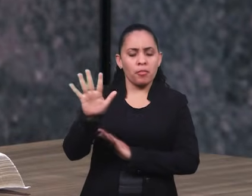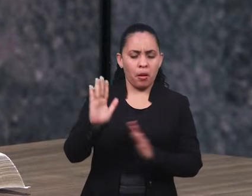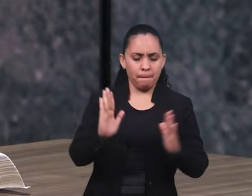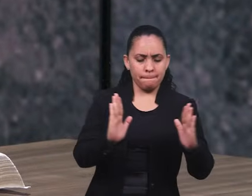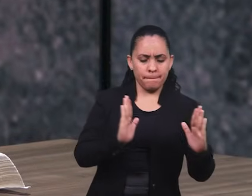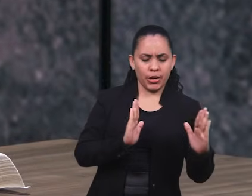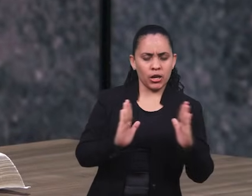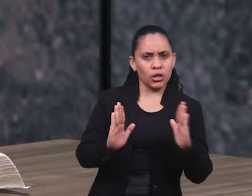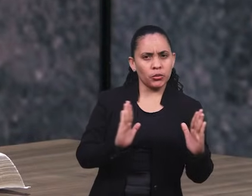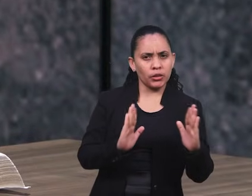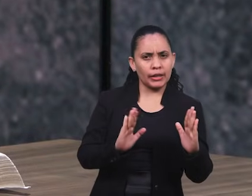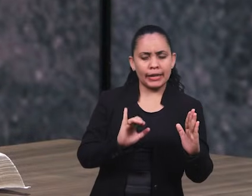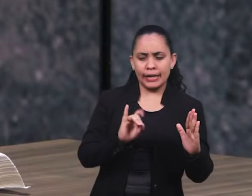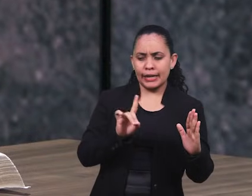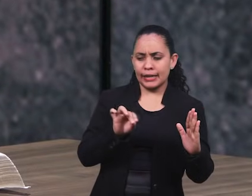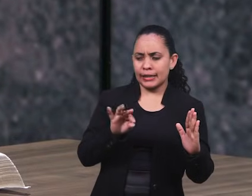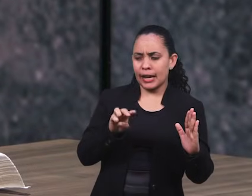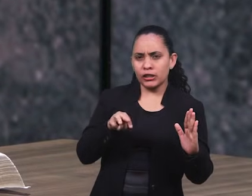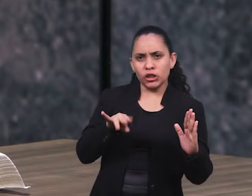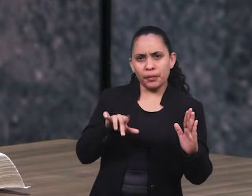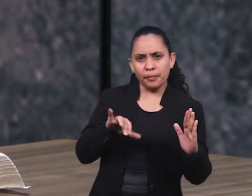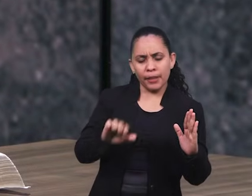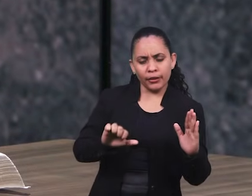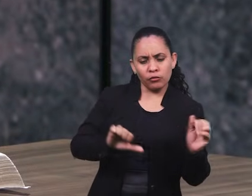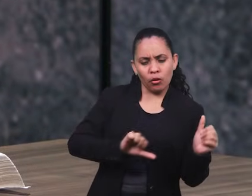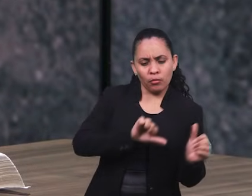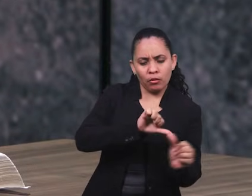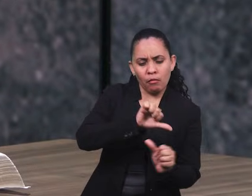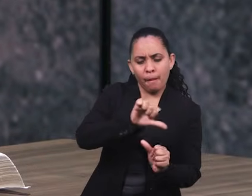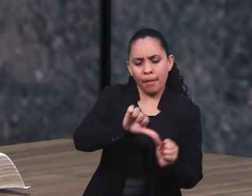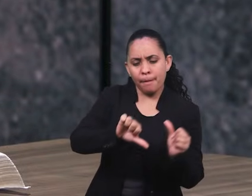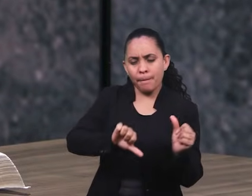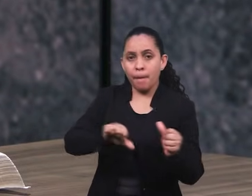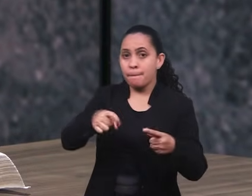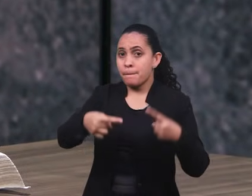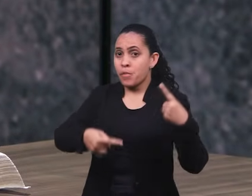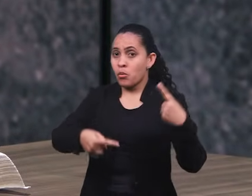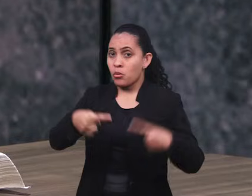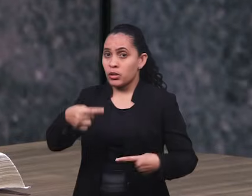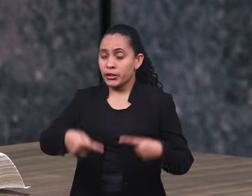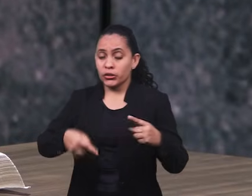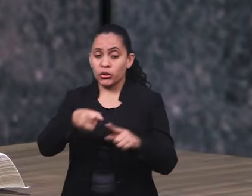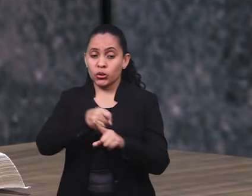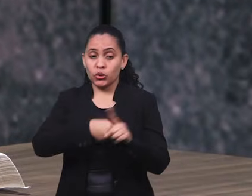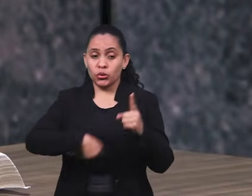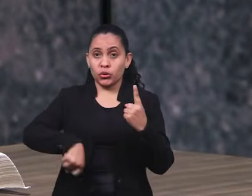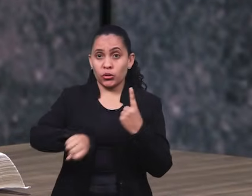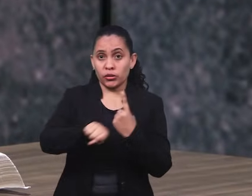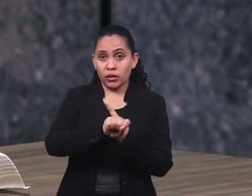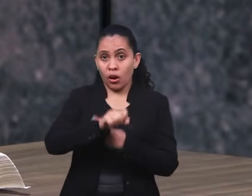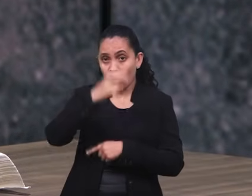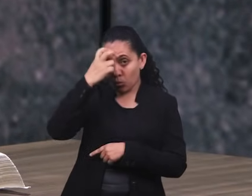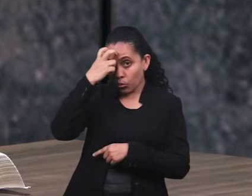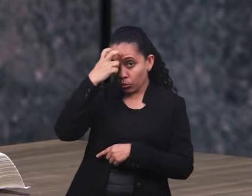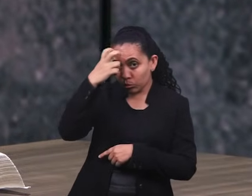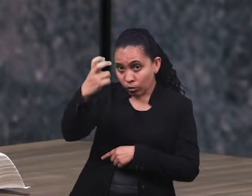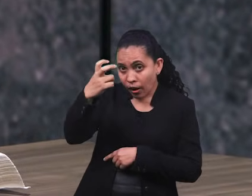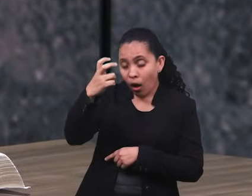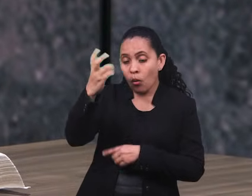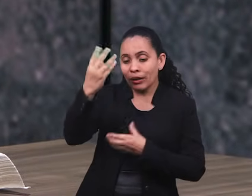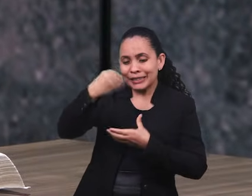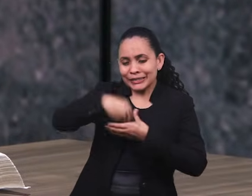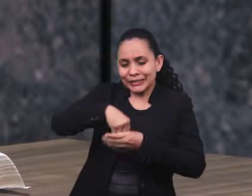saindo da Idade Média, uma Europa que viveu uma série de transformações políticas, sociais,